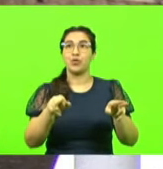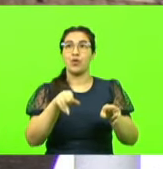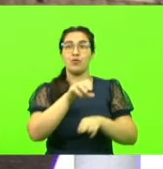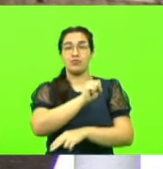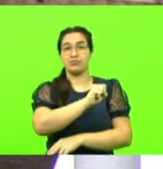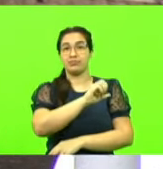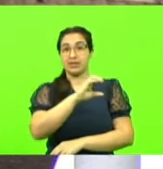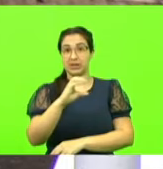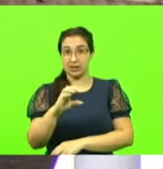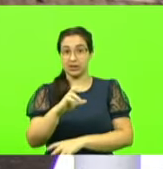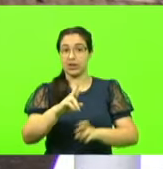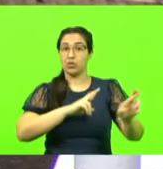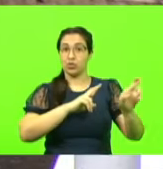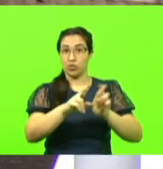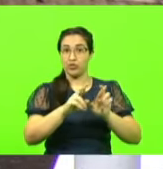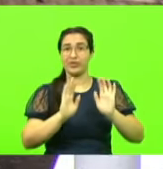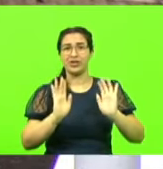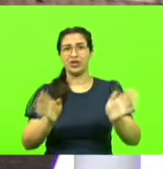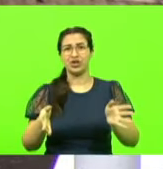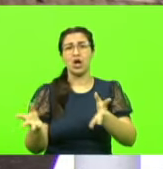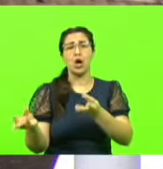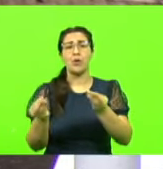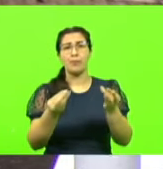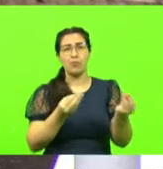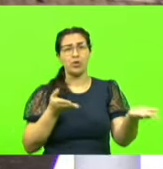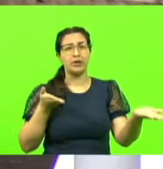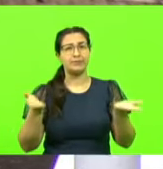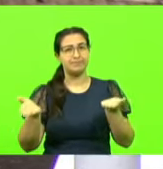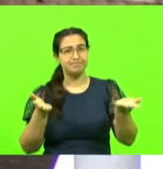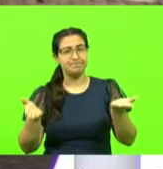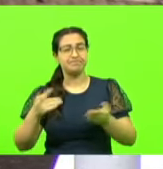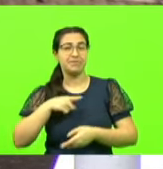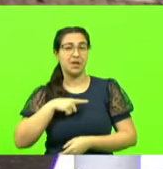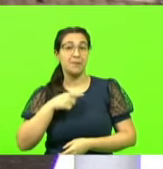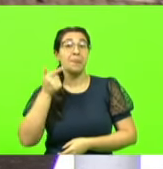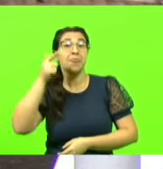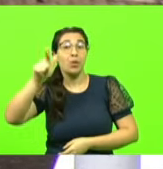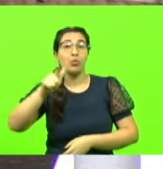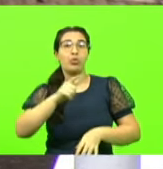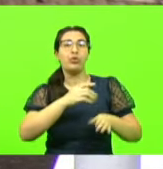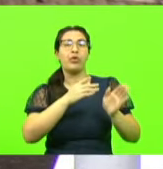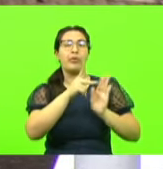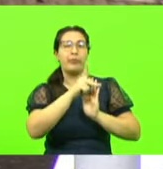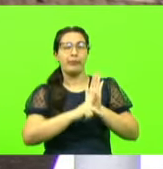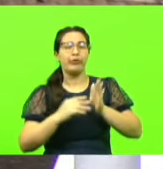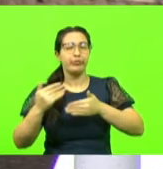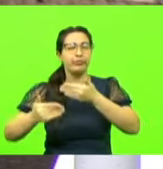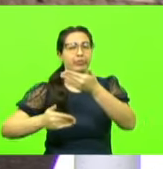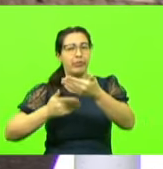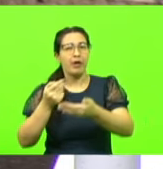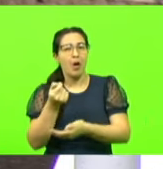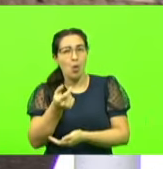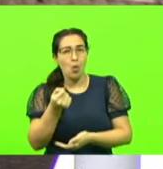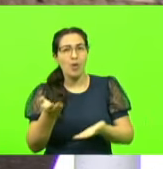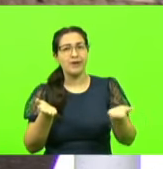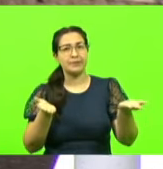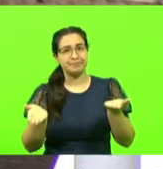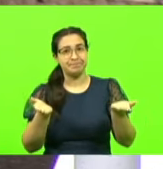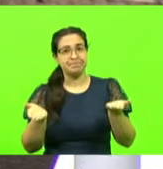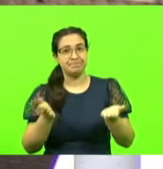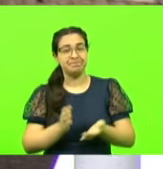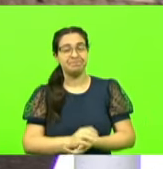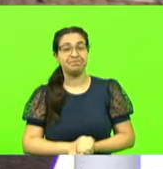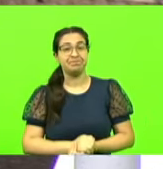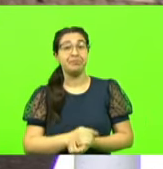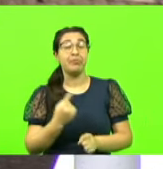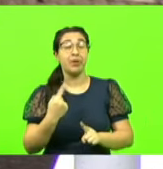é que várias já estão licitadas, outras estão com projeto em andamento para licitação, porque se criou um